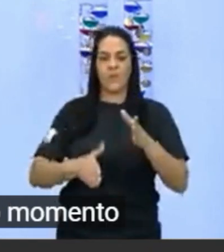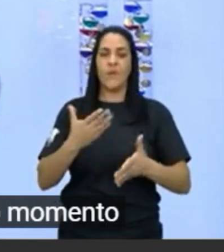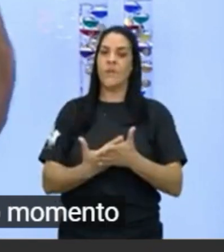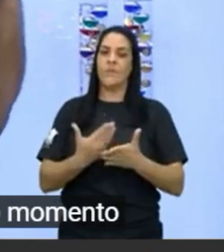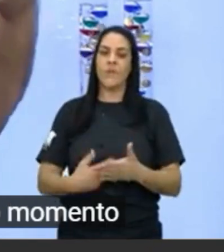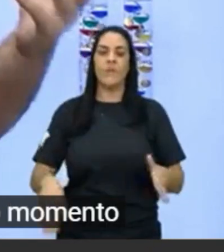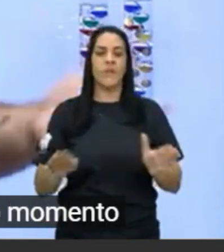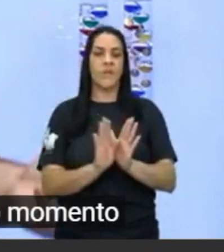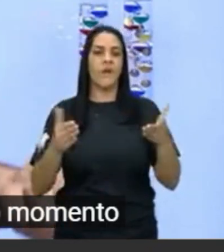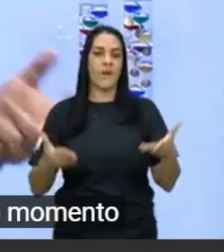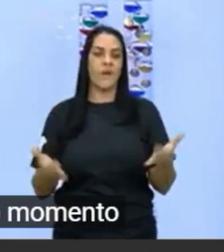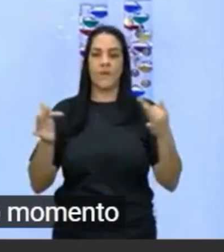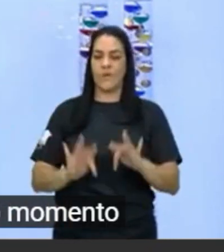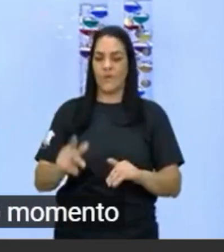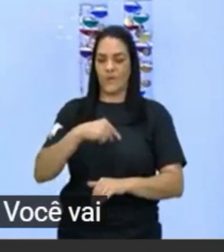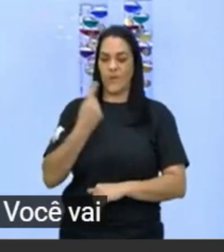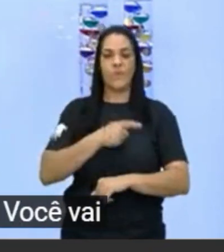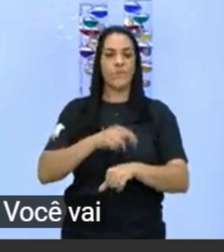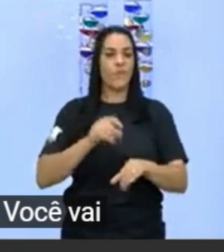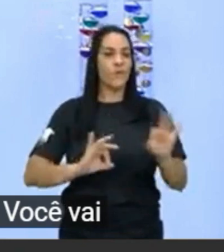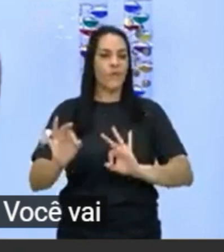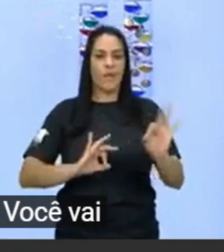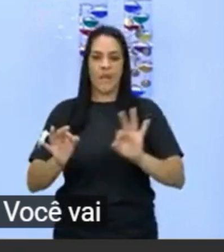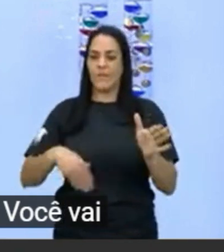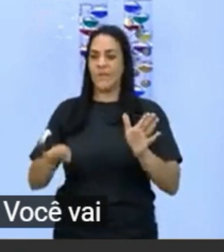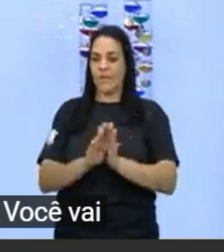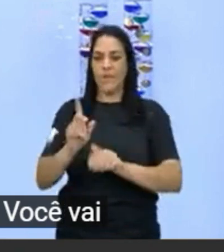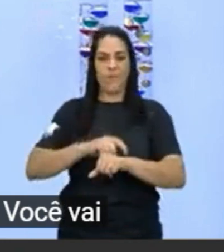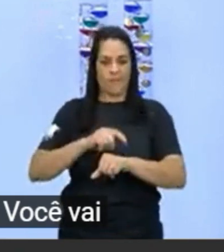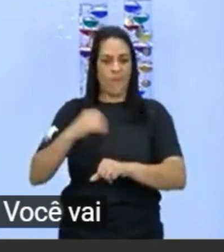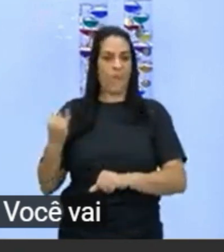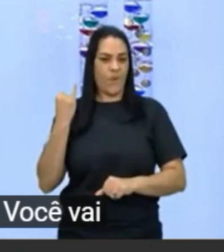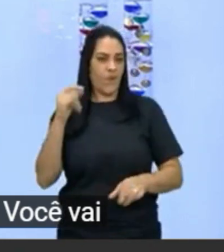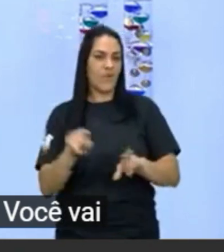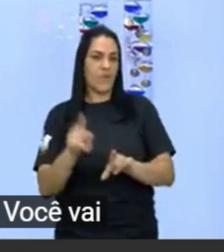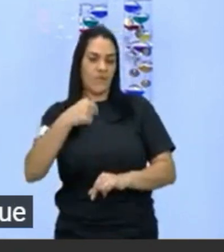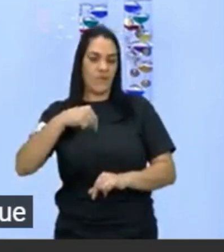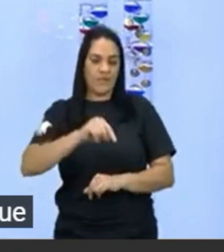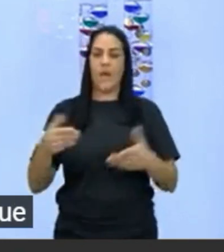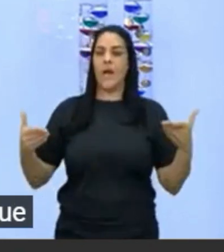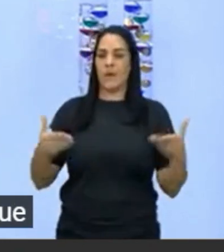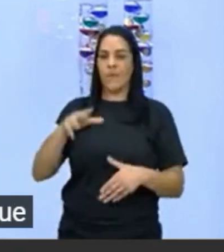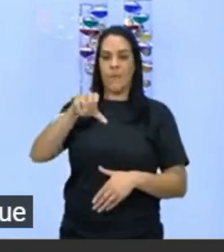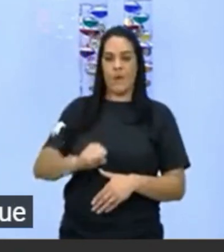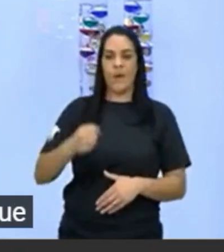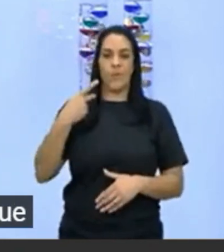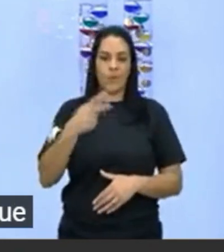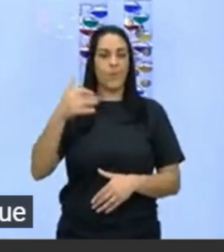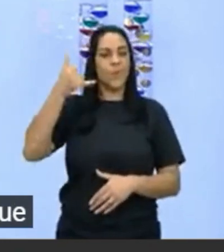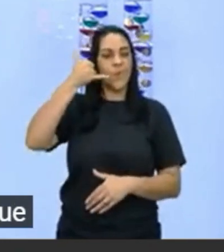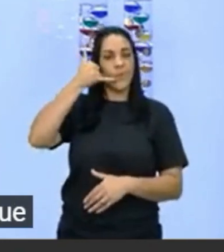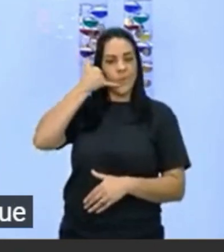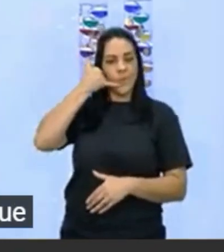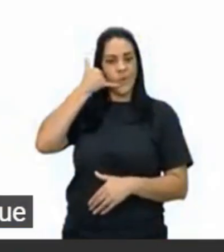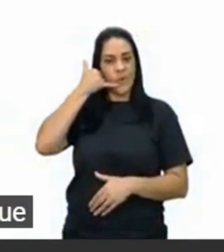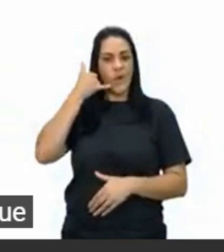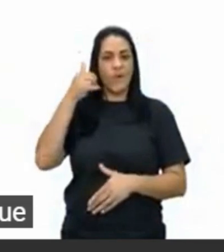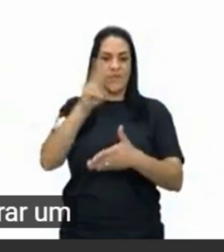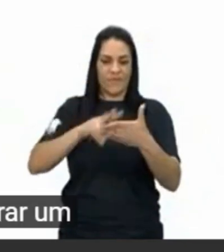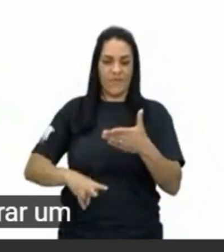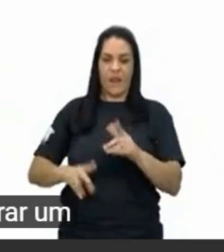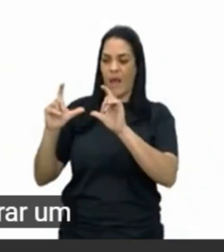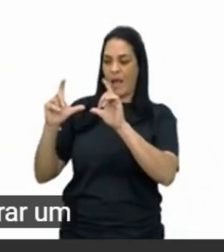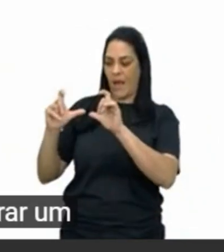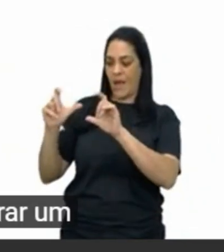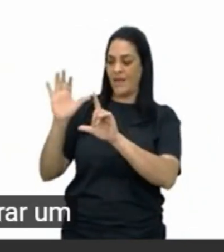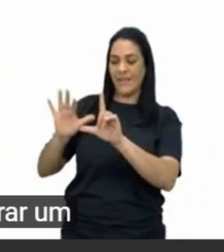durante a aula. E chegando aqui ao término do nosso momento de planejamento, chegamos à parte bem importante, tá? Você vai agora pegar o seu celular e você vai ler o QR